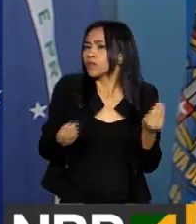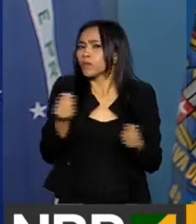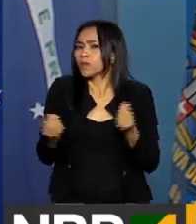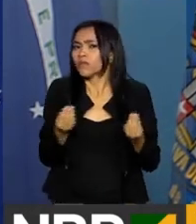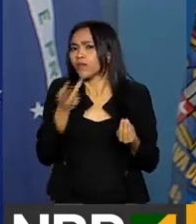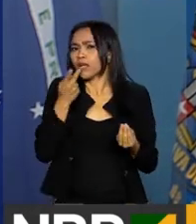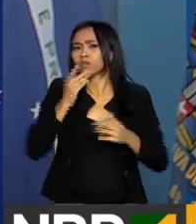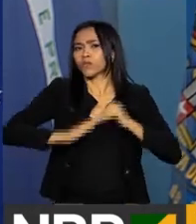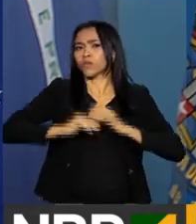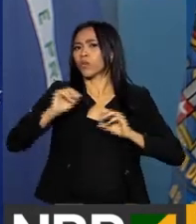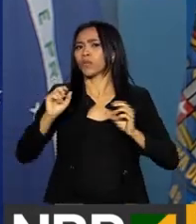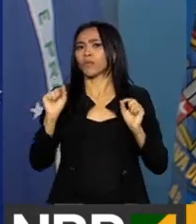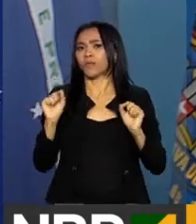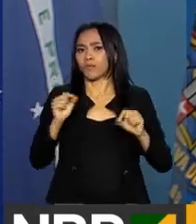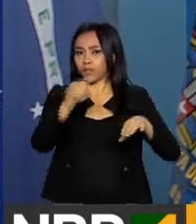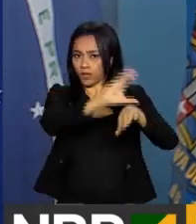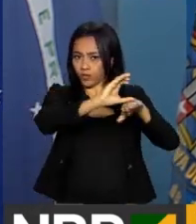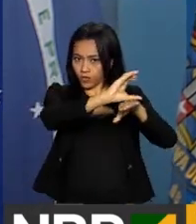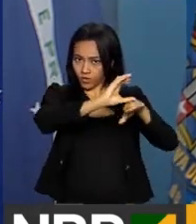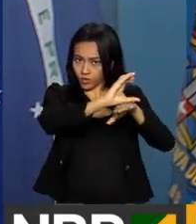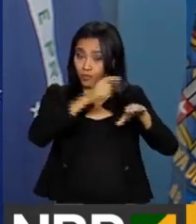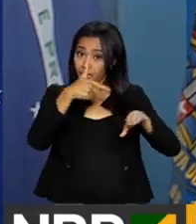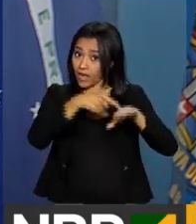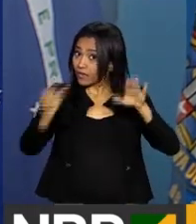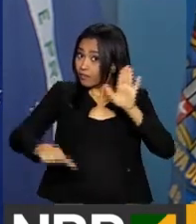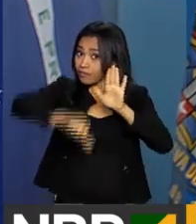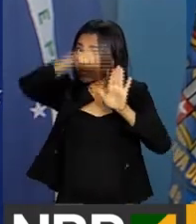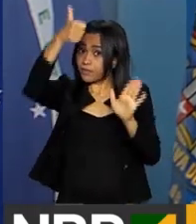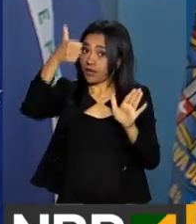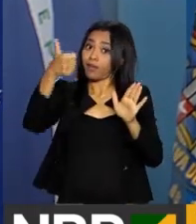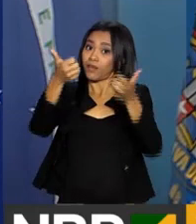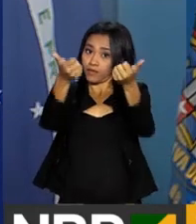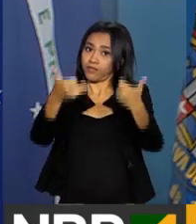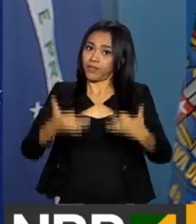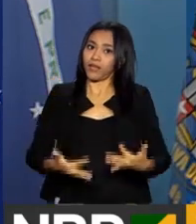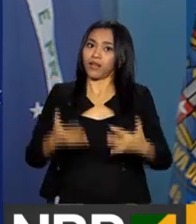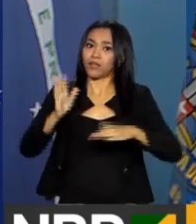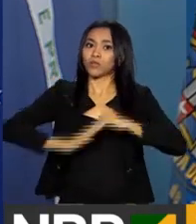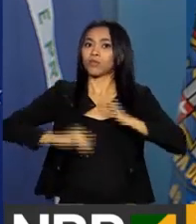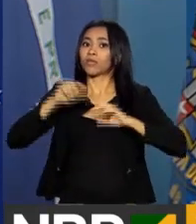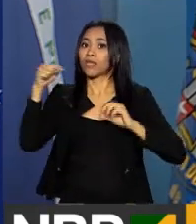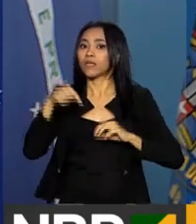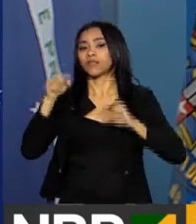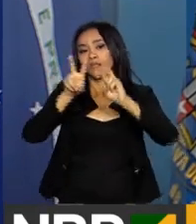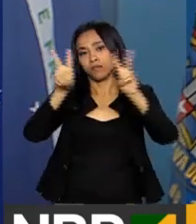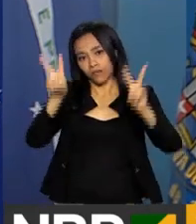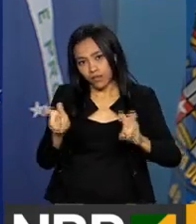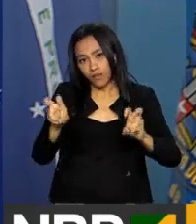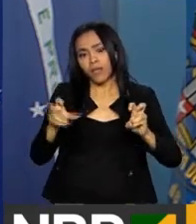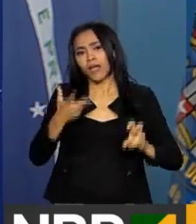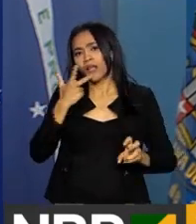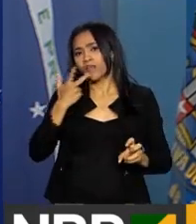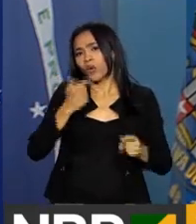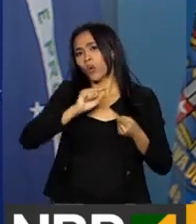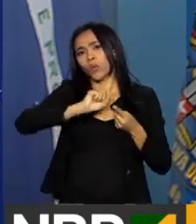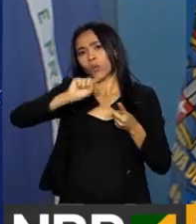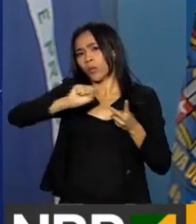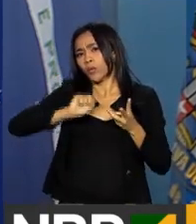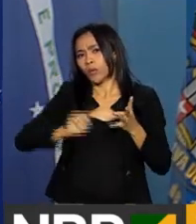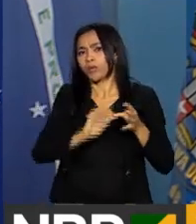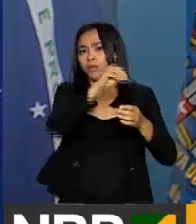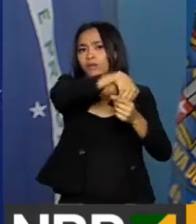que a construção foi pródiga nessa matéria ela enfatizou em várias passagens